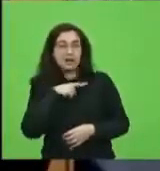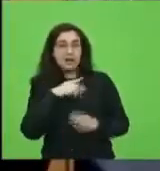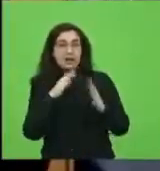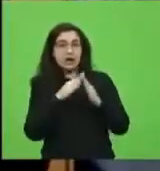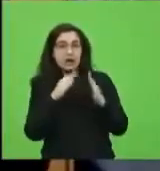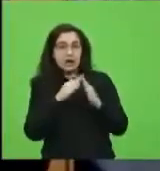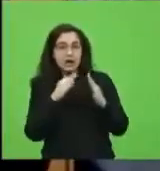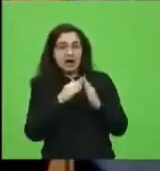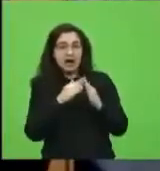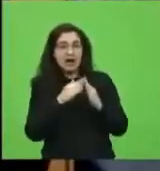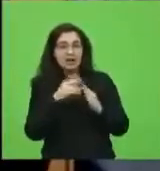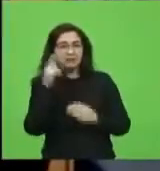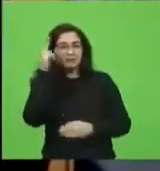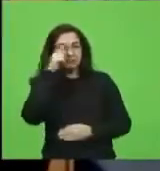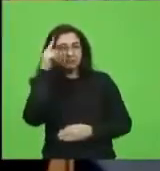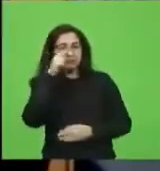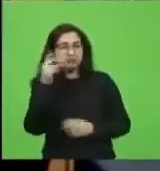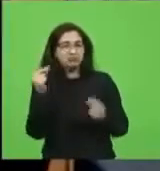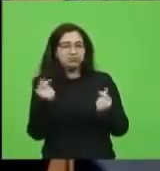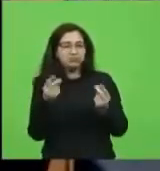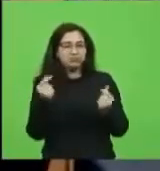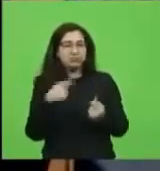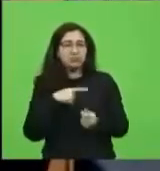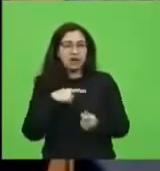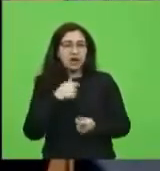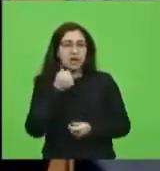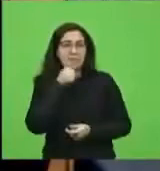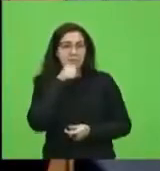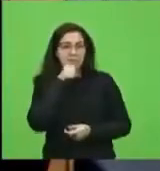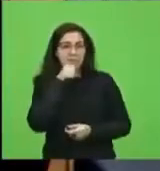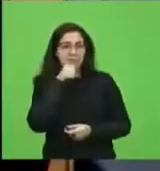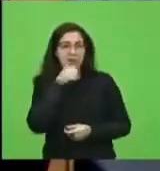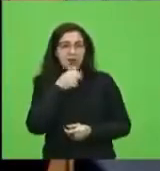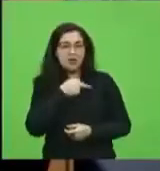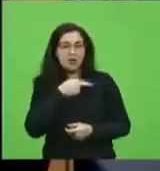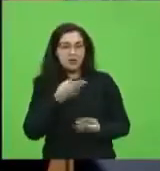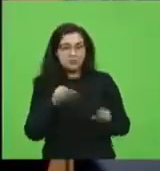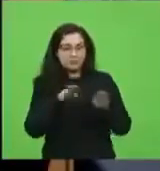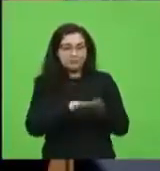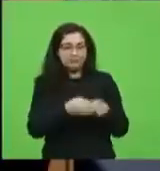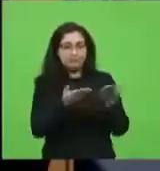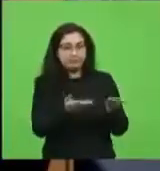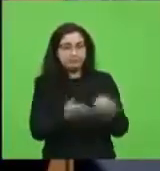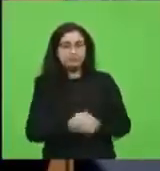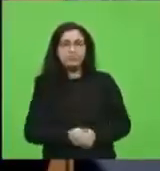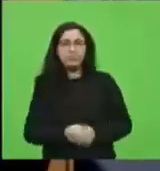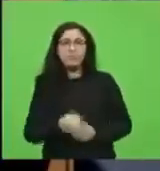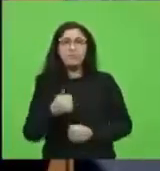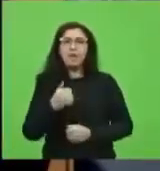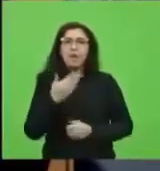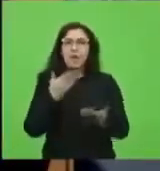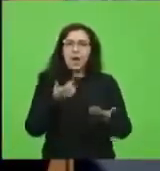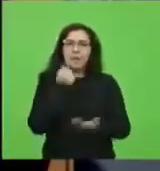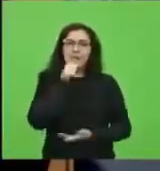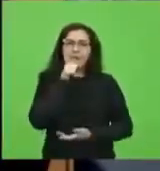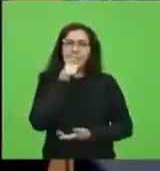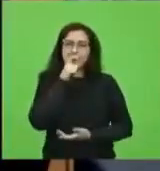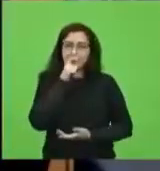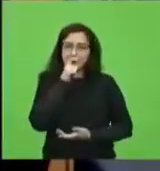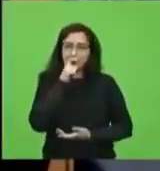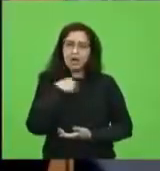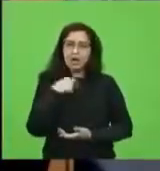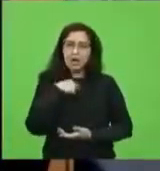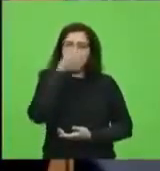a história. Minha mãe está sepultada lá. Devo muito ao meu pai e à minha mãe. Eles me ensinaram ao